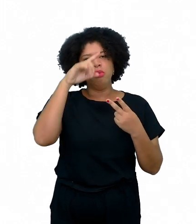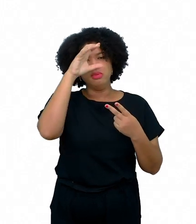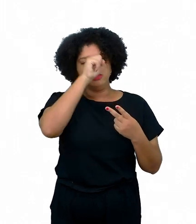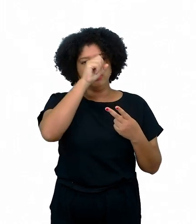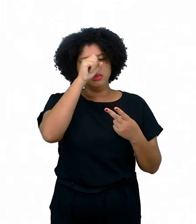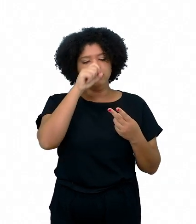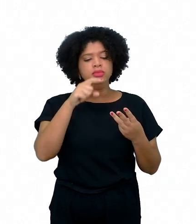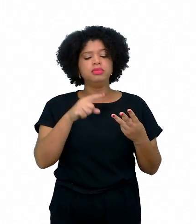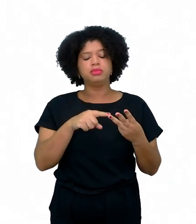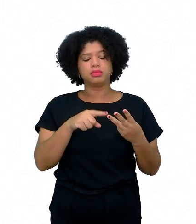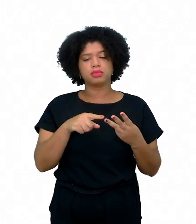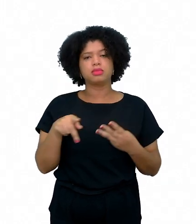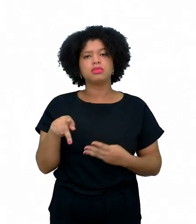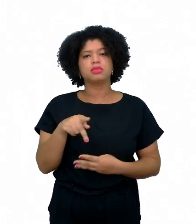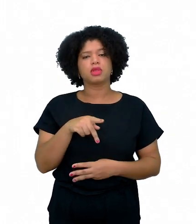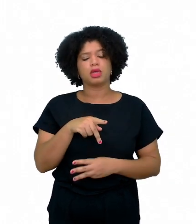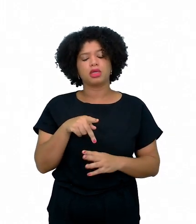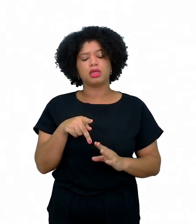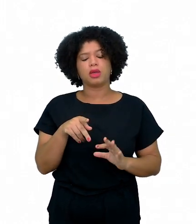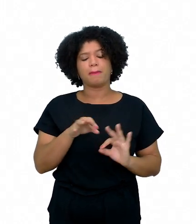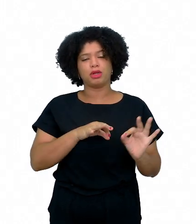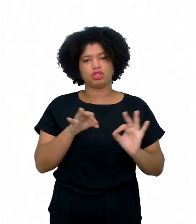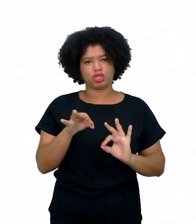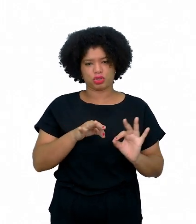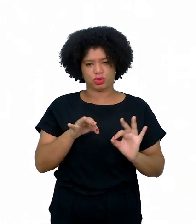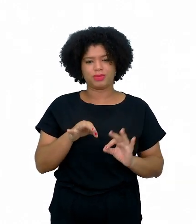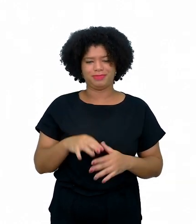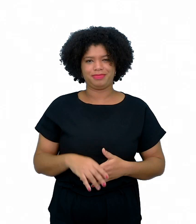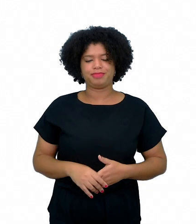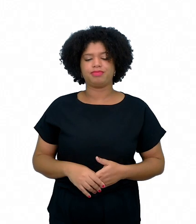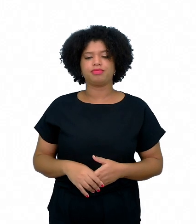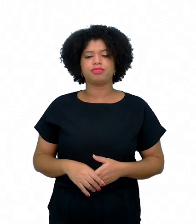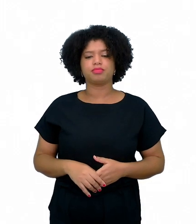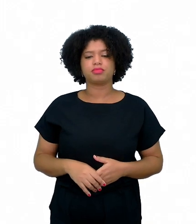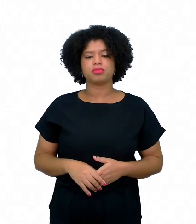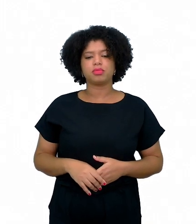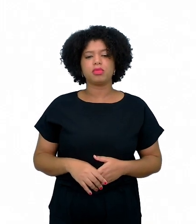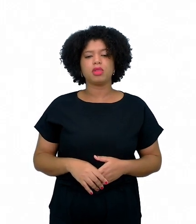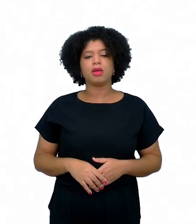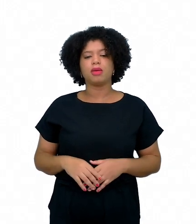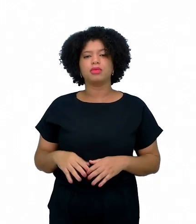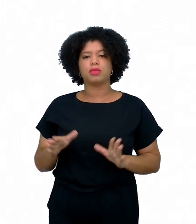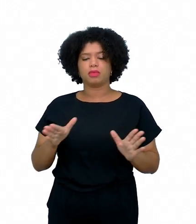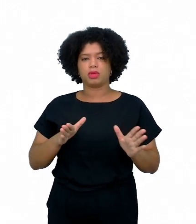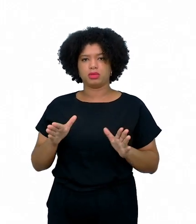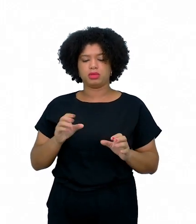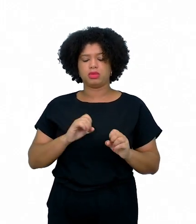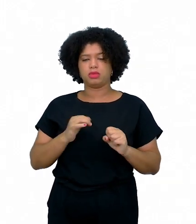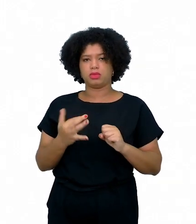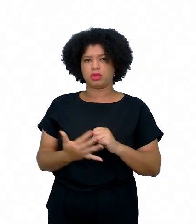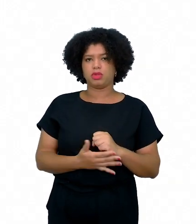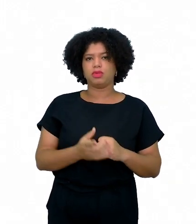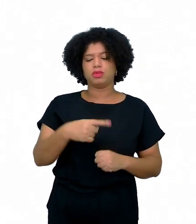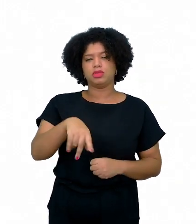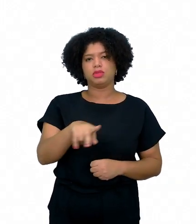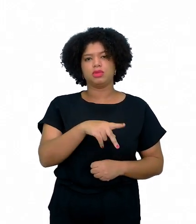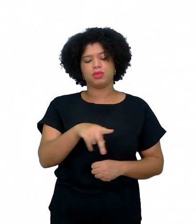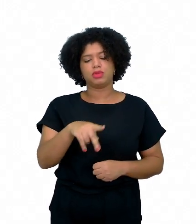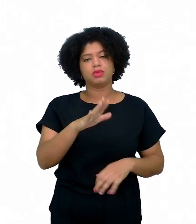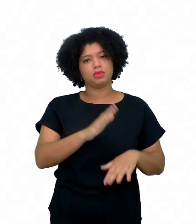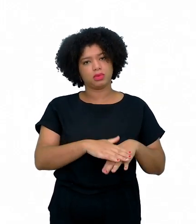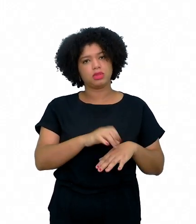em projetos. Na fase pandêmica, né, muitos de vocês trabalharam com